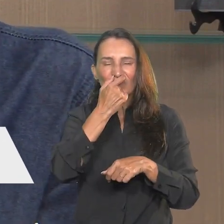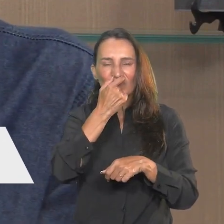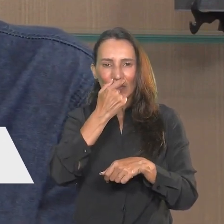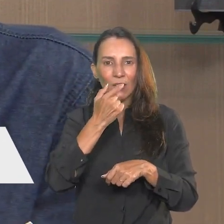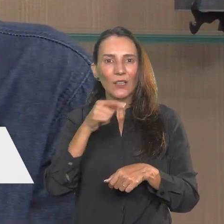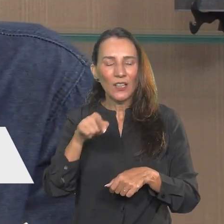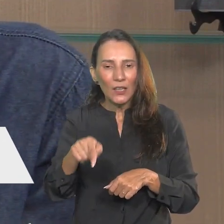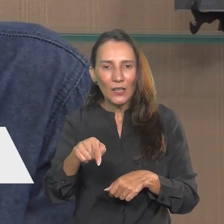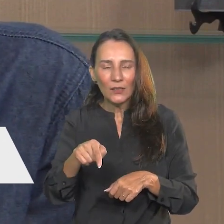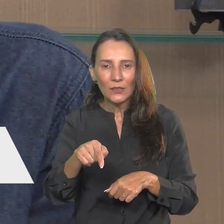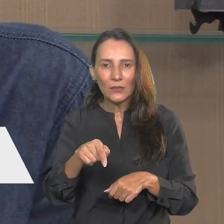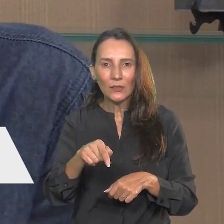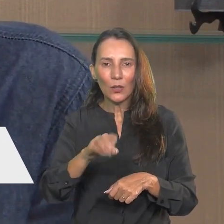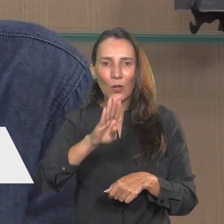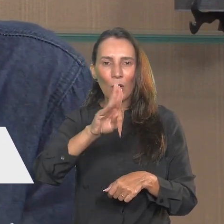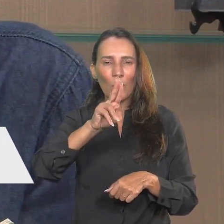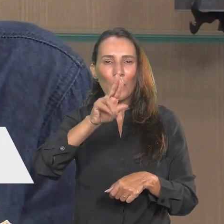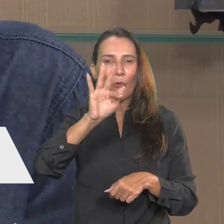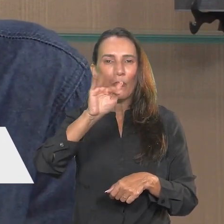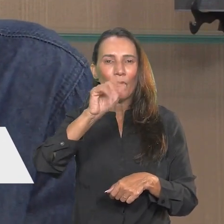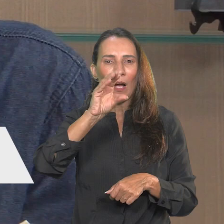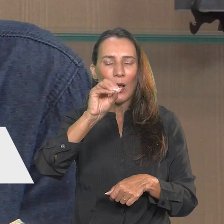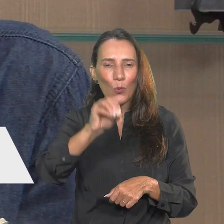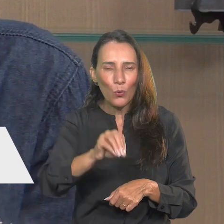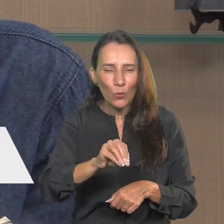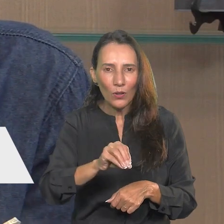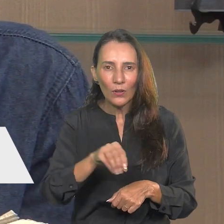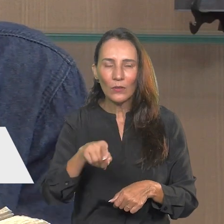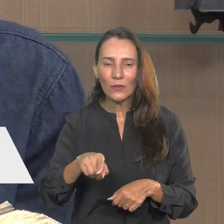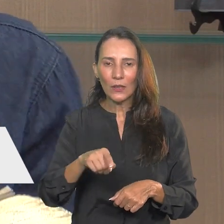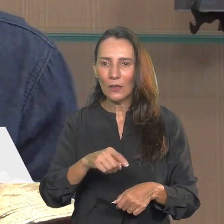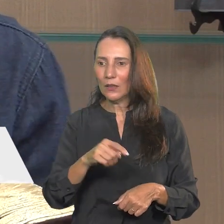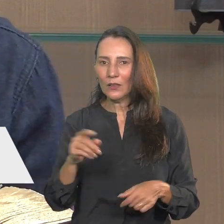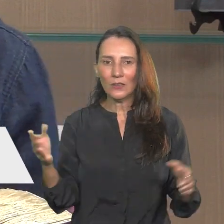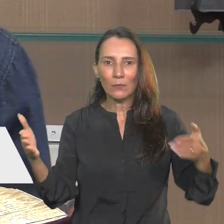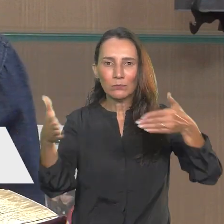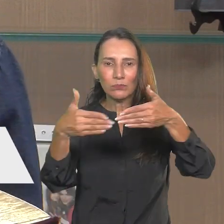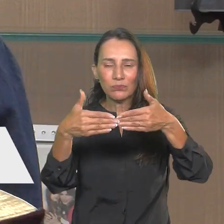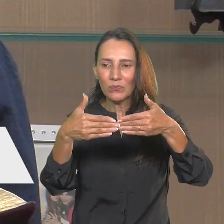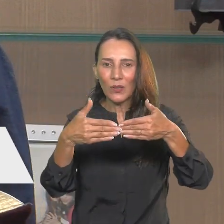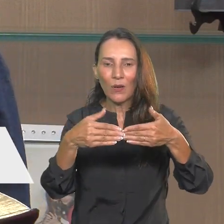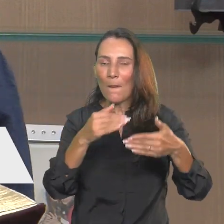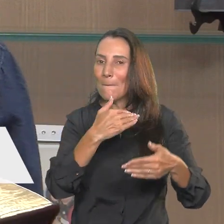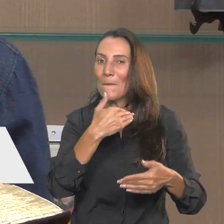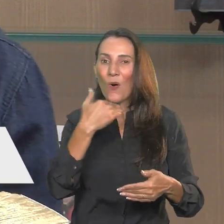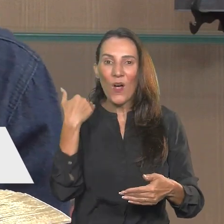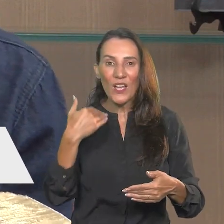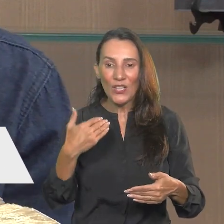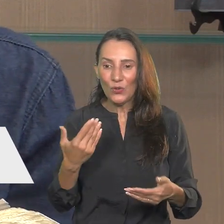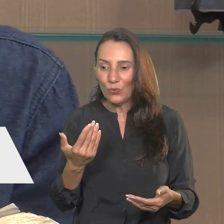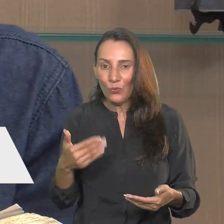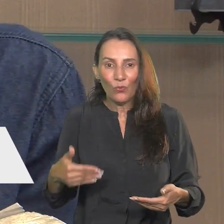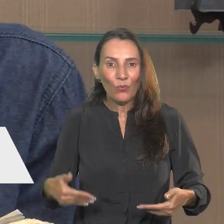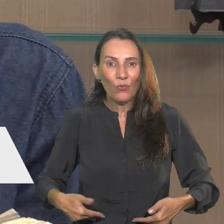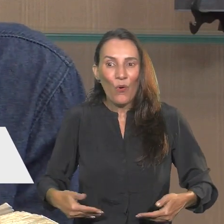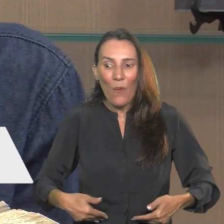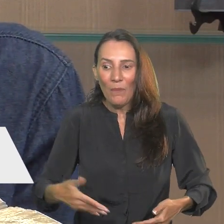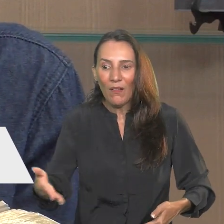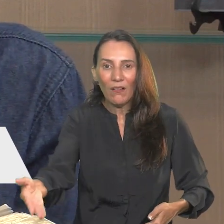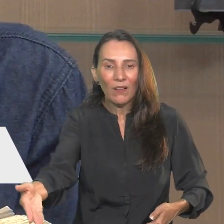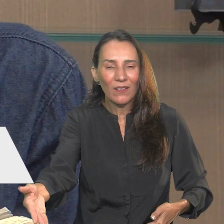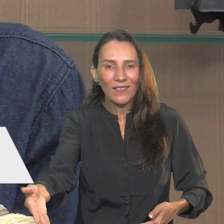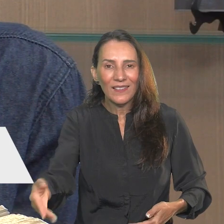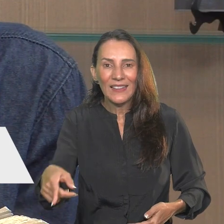2 mil búfalos morrendo de fome, cercado. Por que não soltou? Soltos, eles comeriam qualquer coisa,